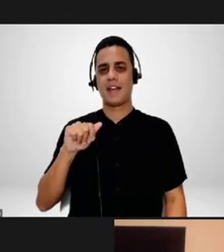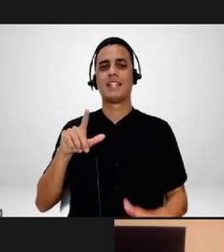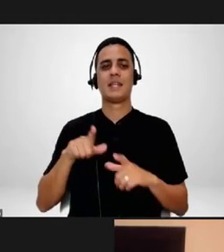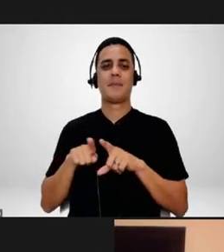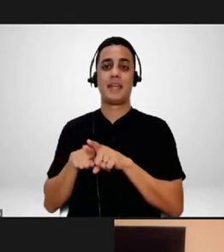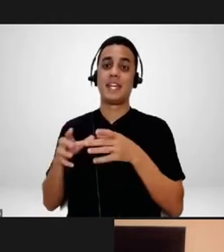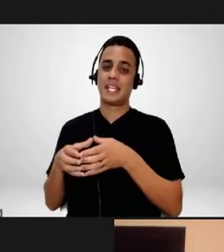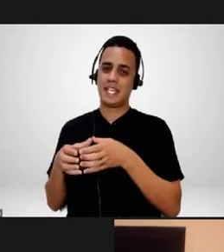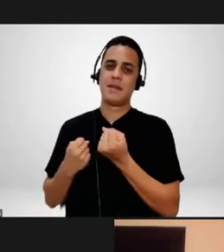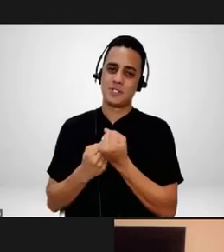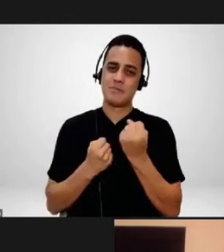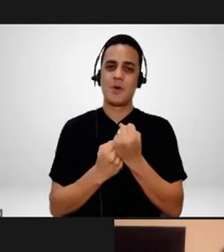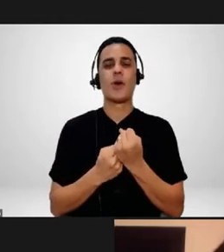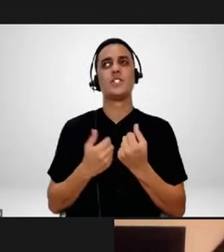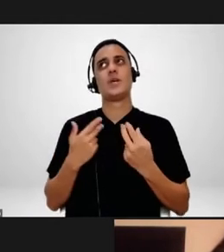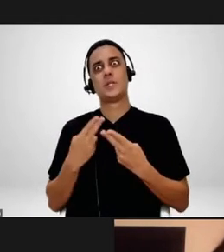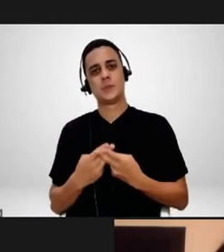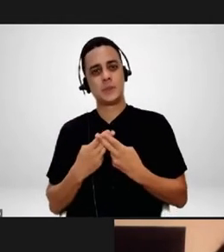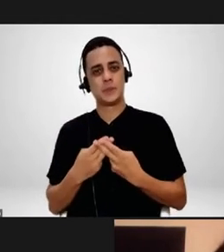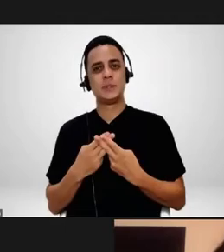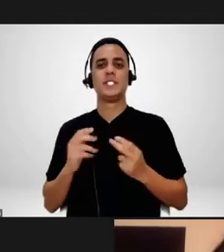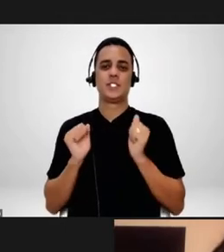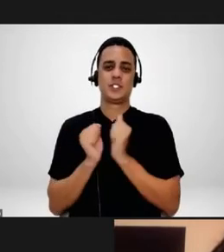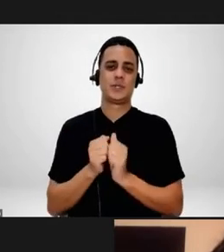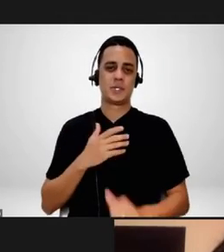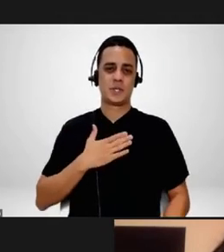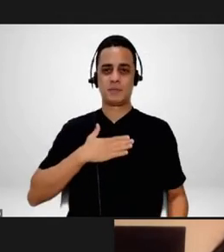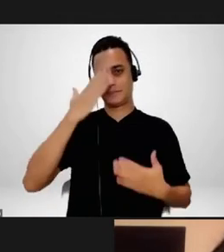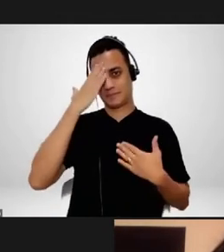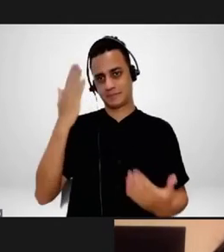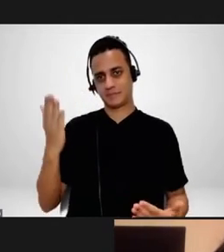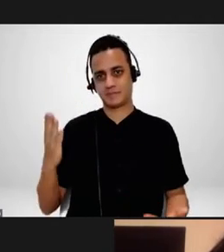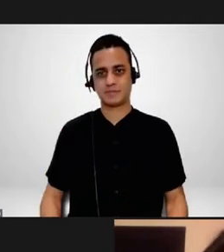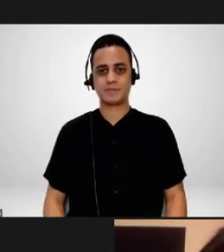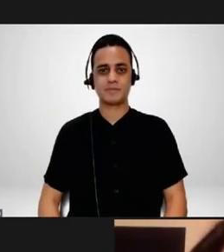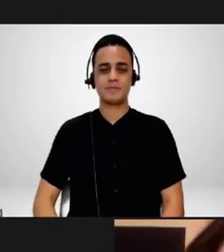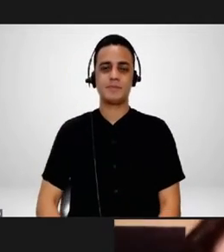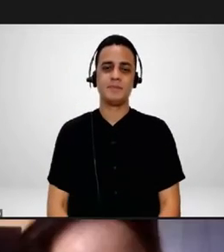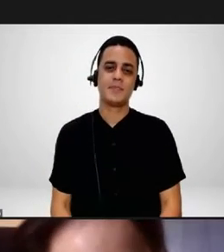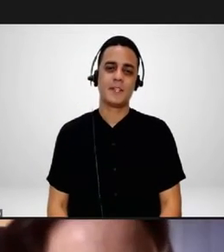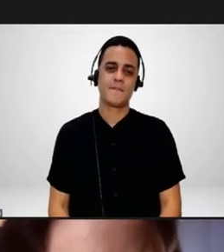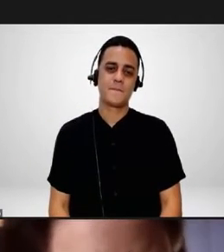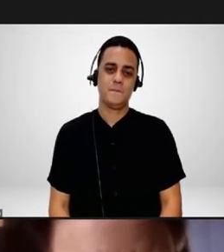que pacientemente esteve comigo nesse momento. Muito obrigada.